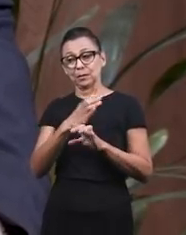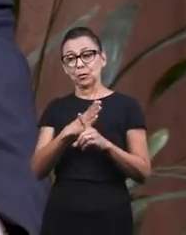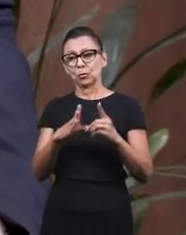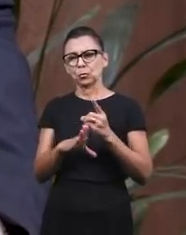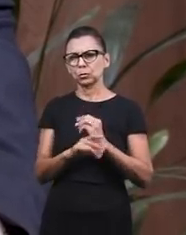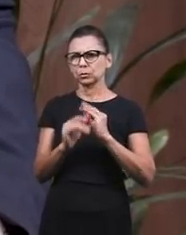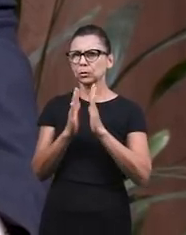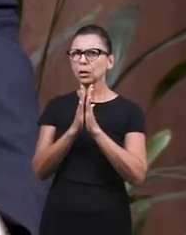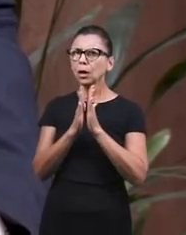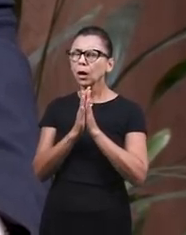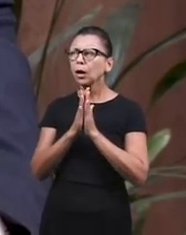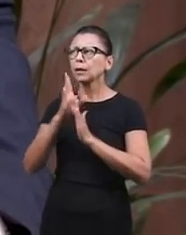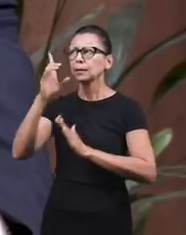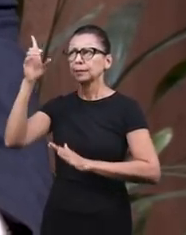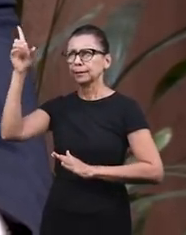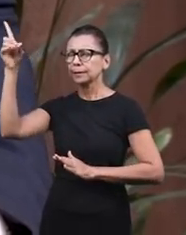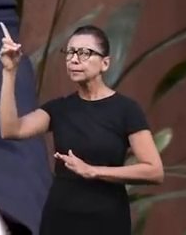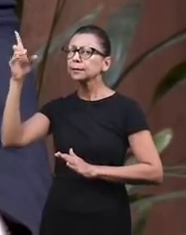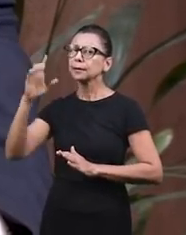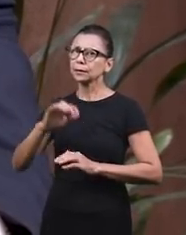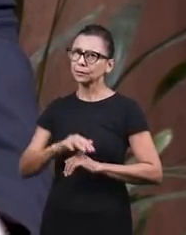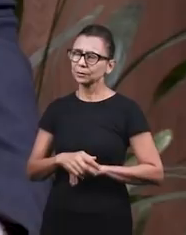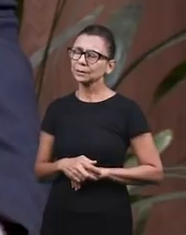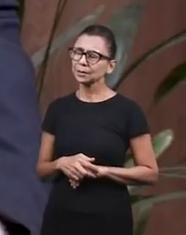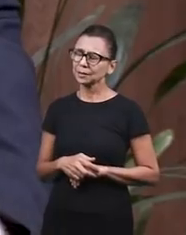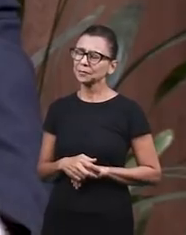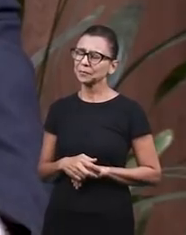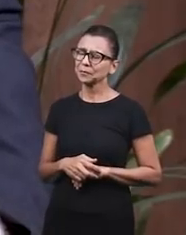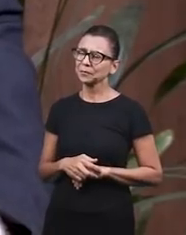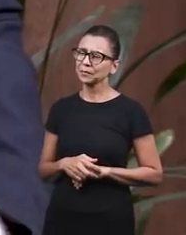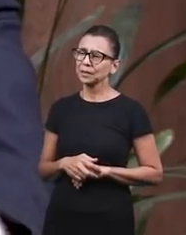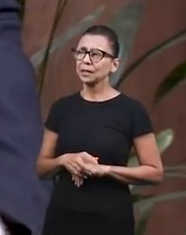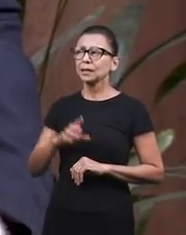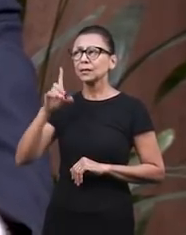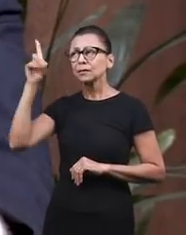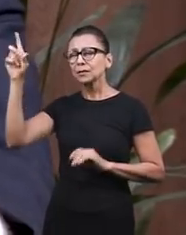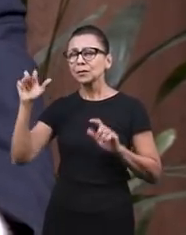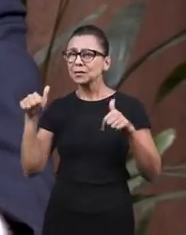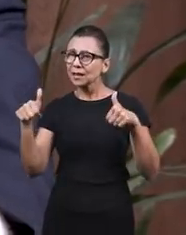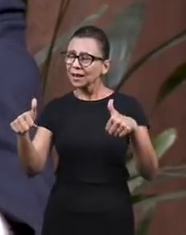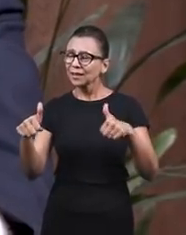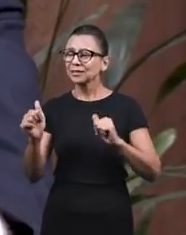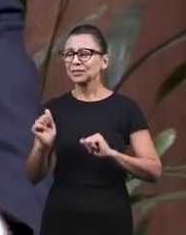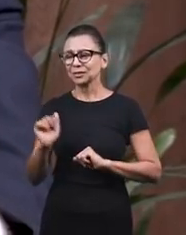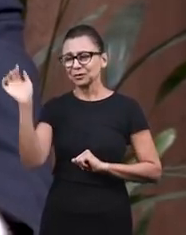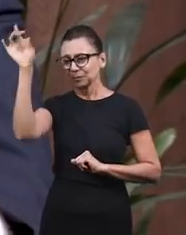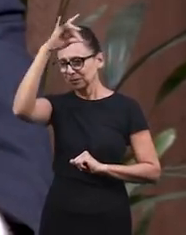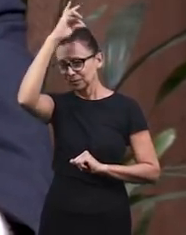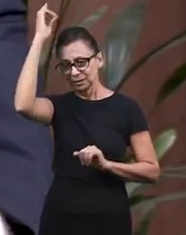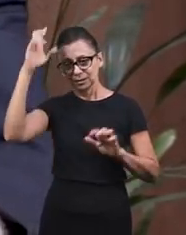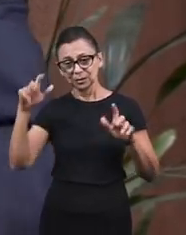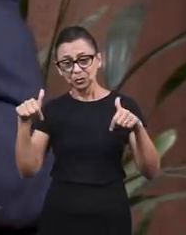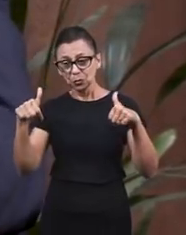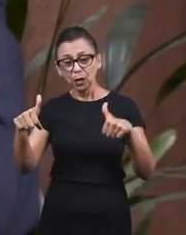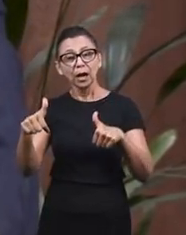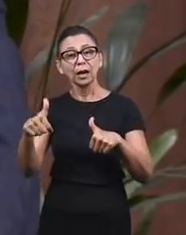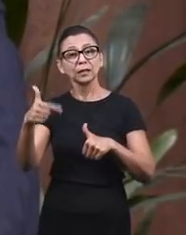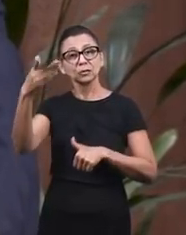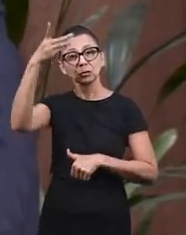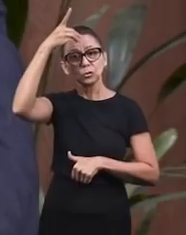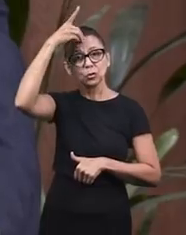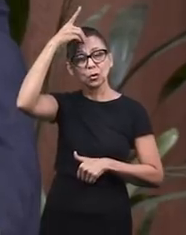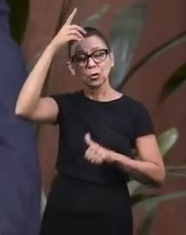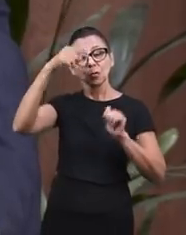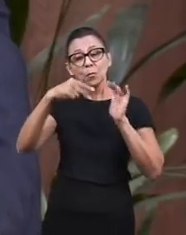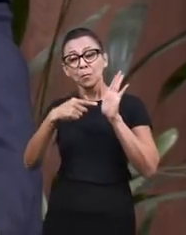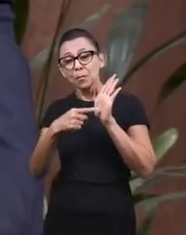te conhece é o Senhor Jesus, que conhece, que te ama. E o Espírito Santo, através dos dons espirituais, nos dá